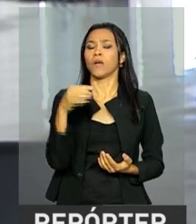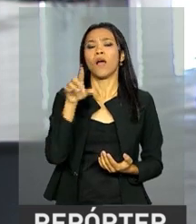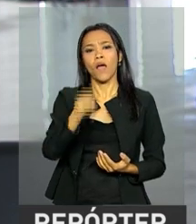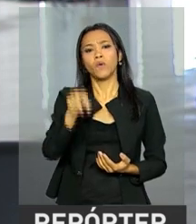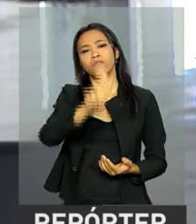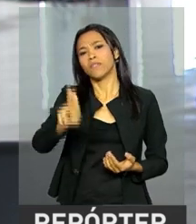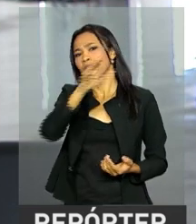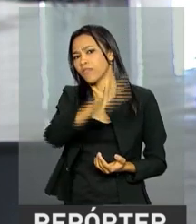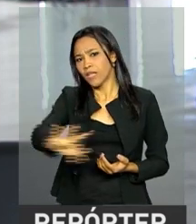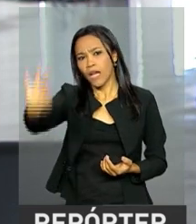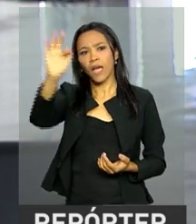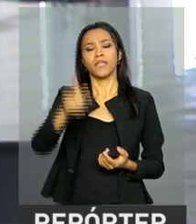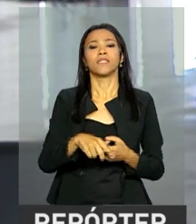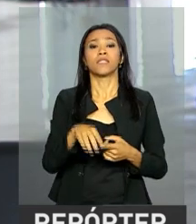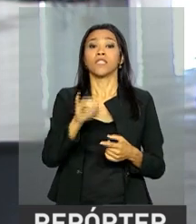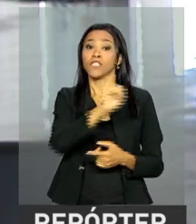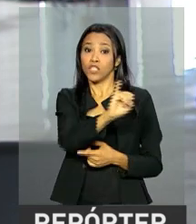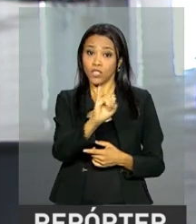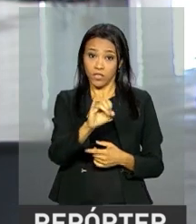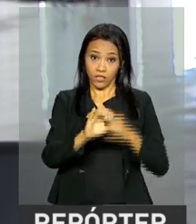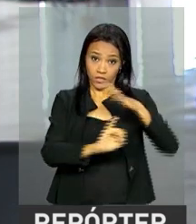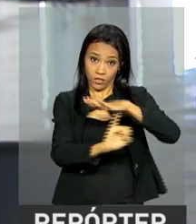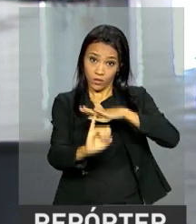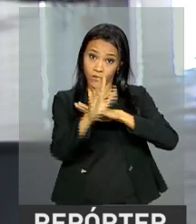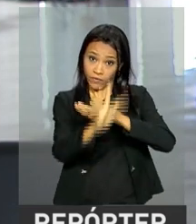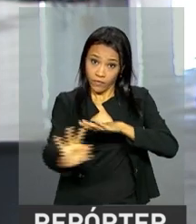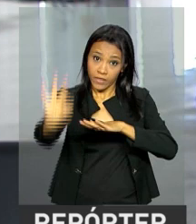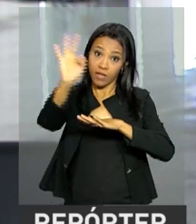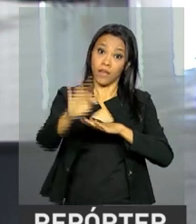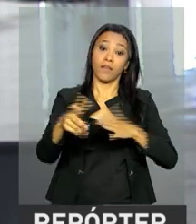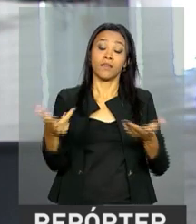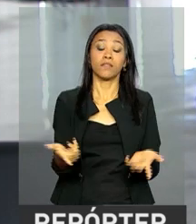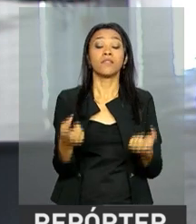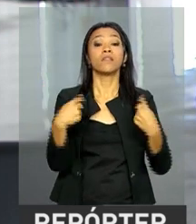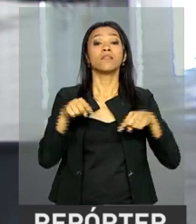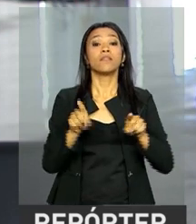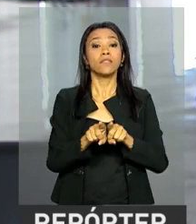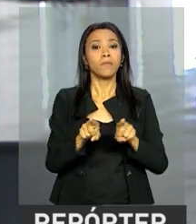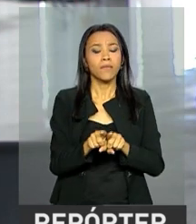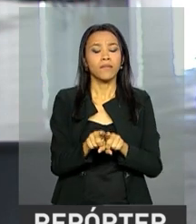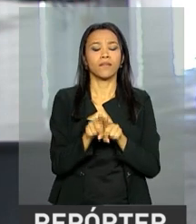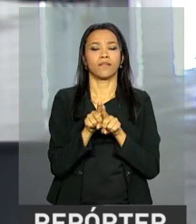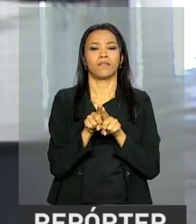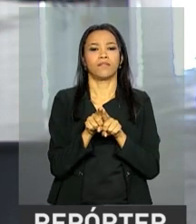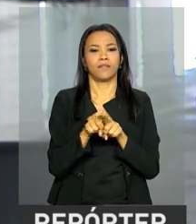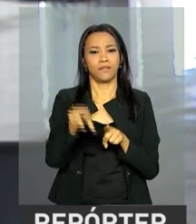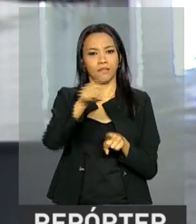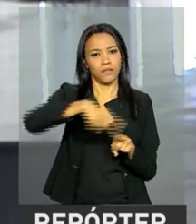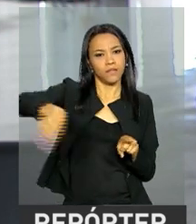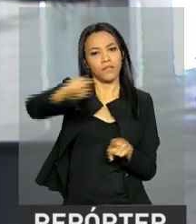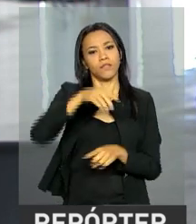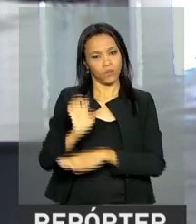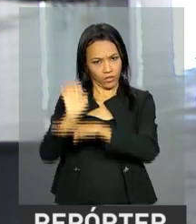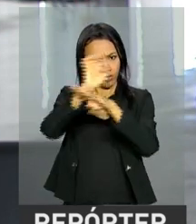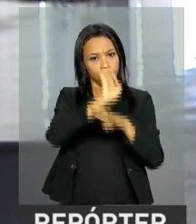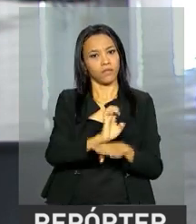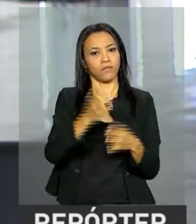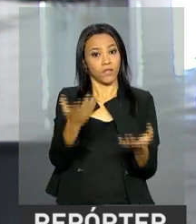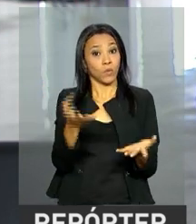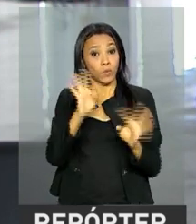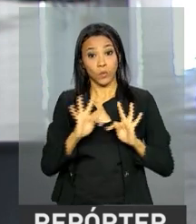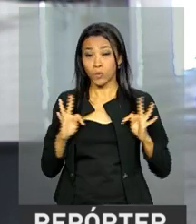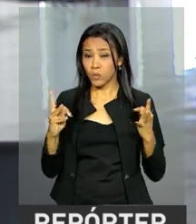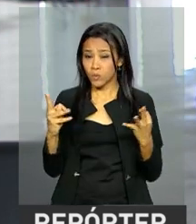idades federais institutos federais de Educação Ciência e Tecnologia e e instituições estaduais todas essas